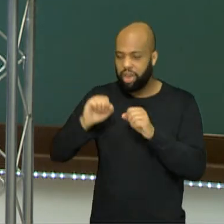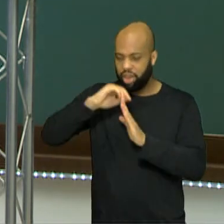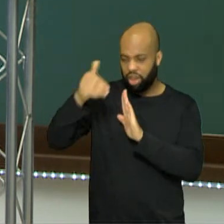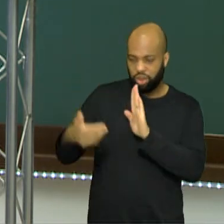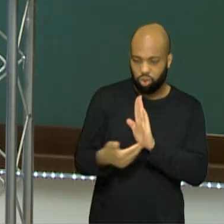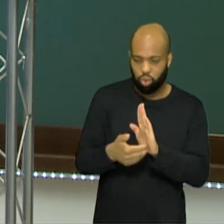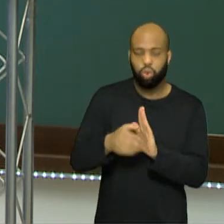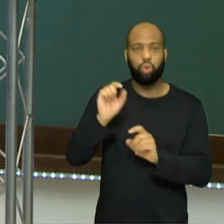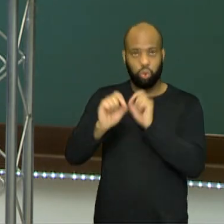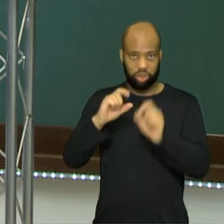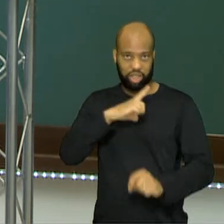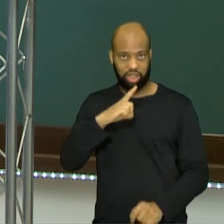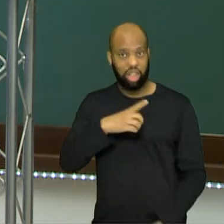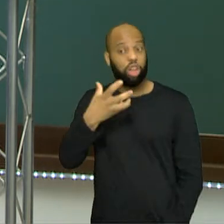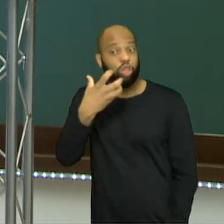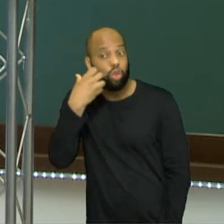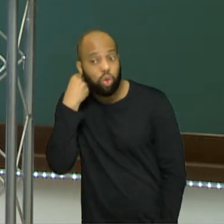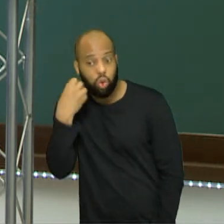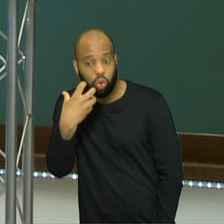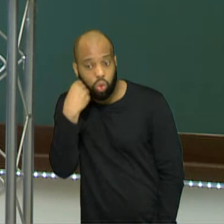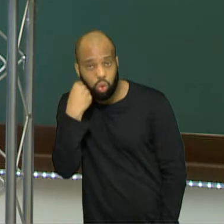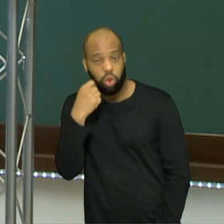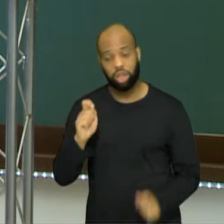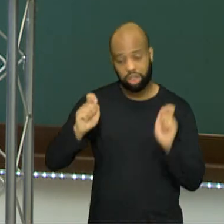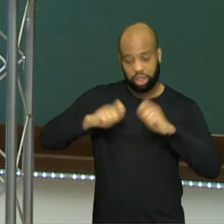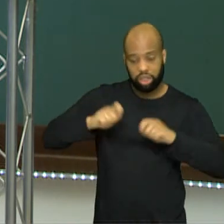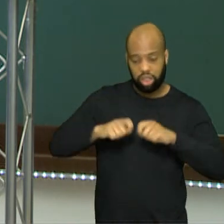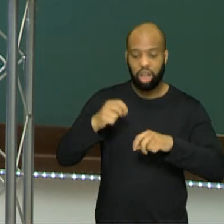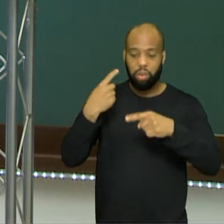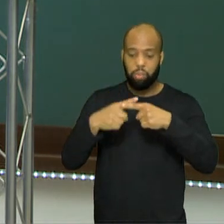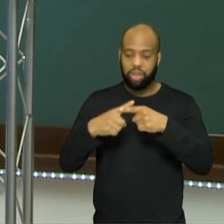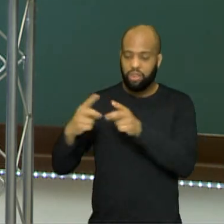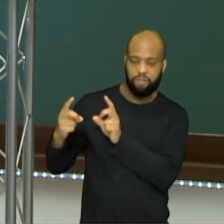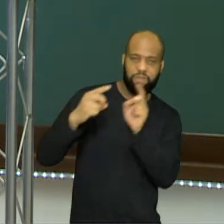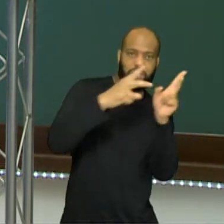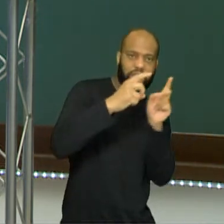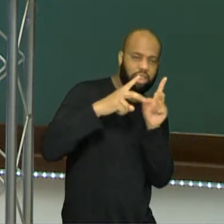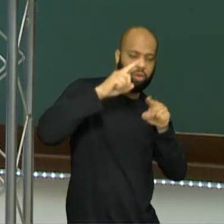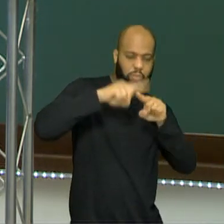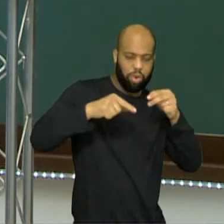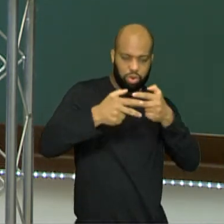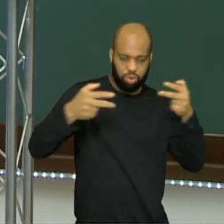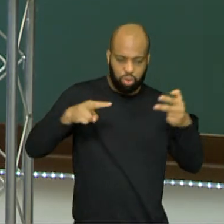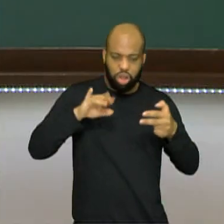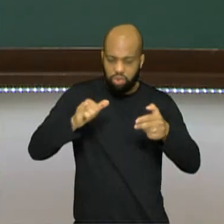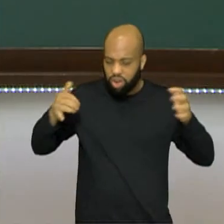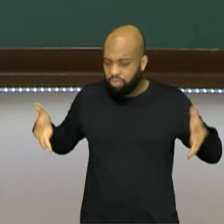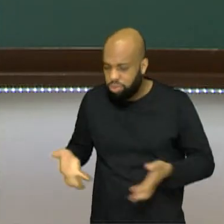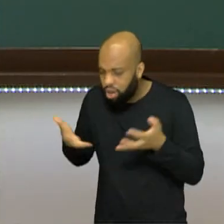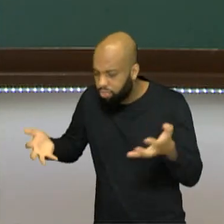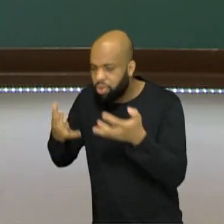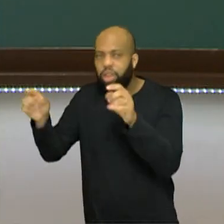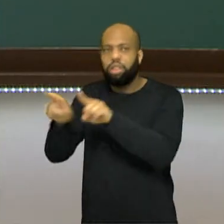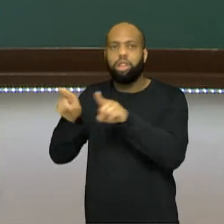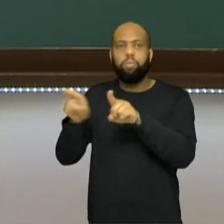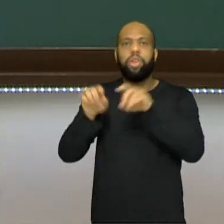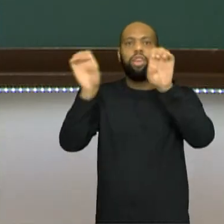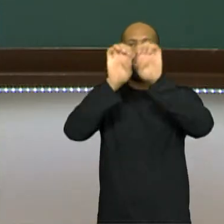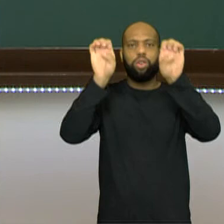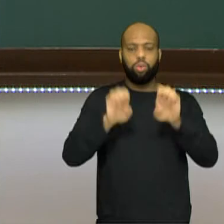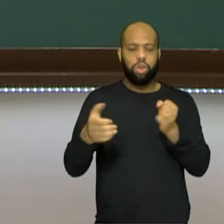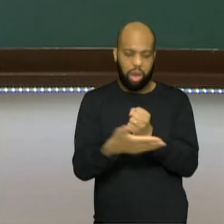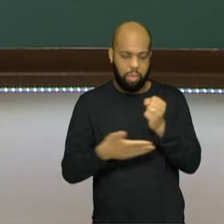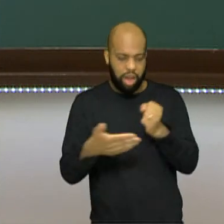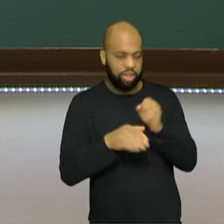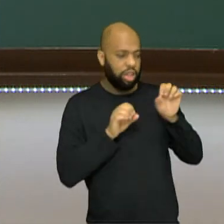valor aglomerado de lucro possibilitado pela venda desses produtos e incentivando principalmente na infraestrutura